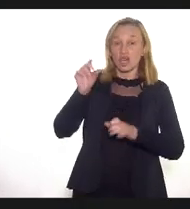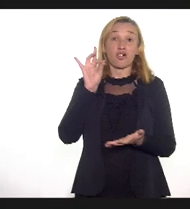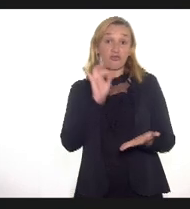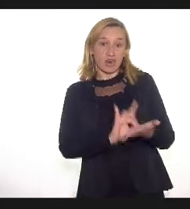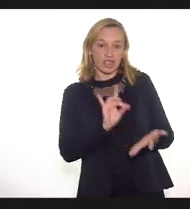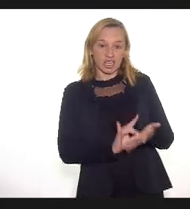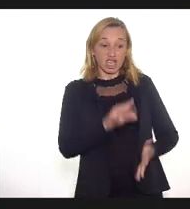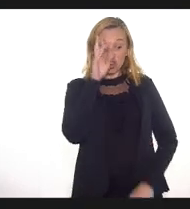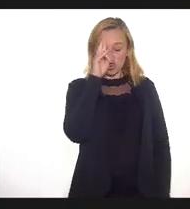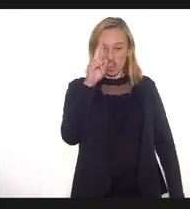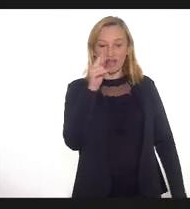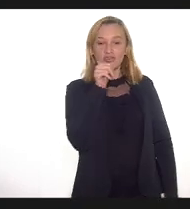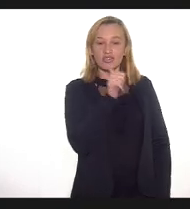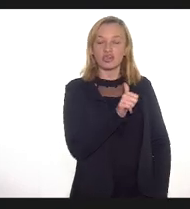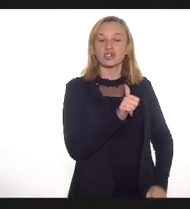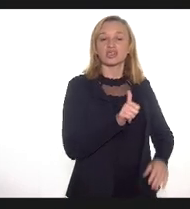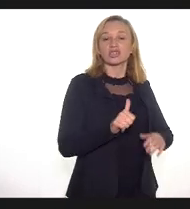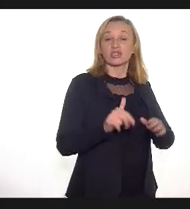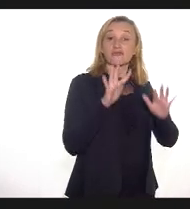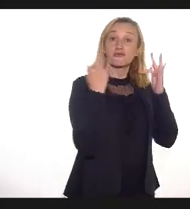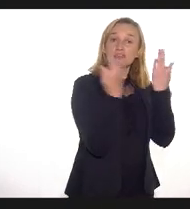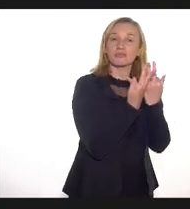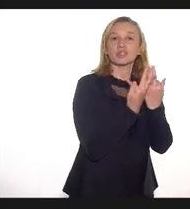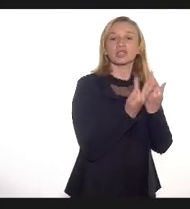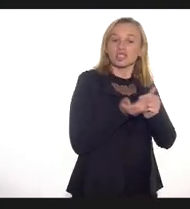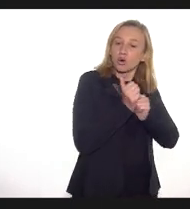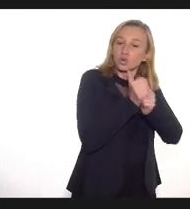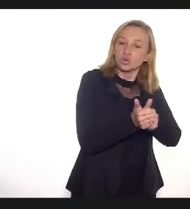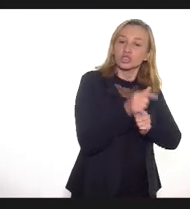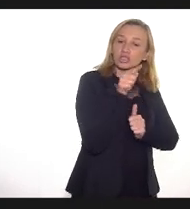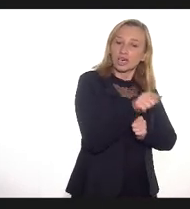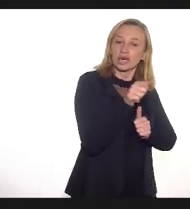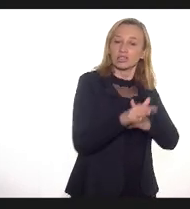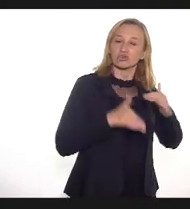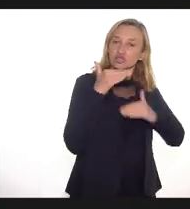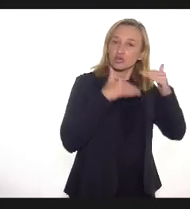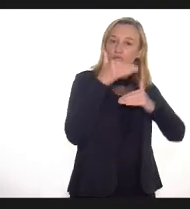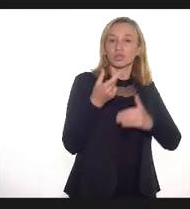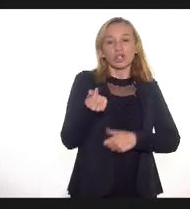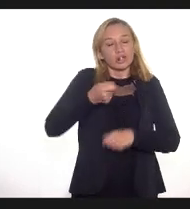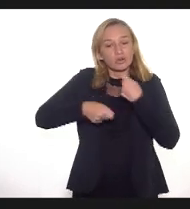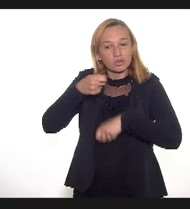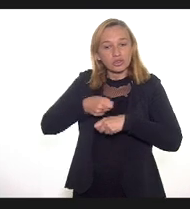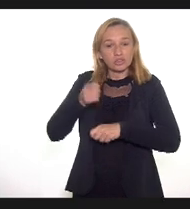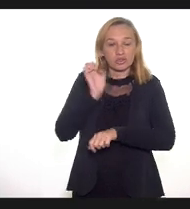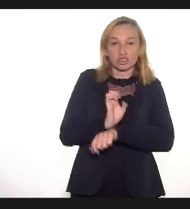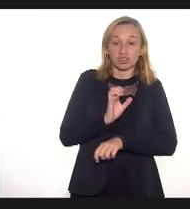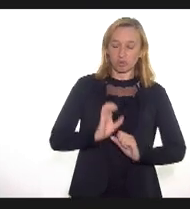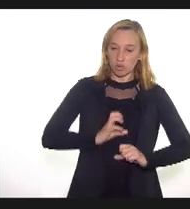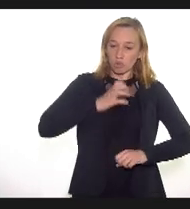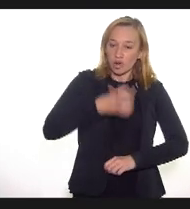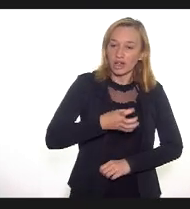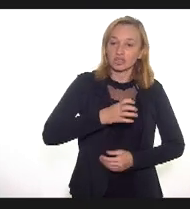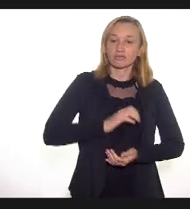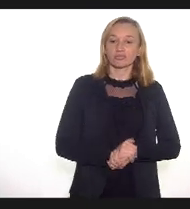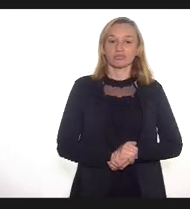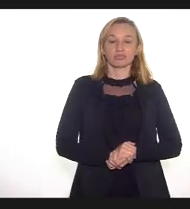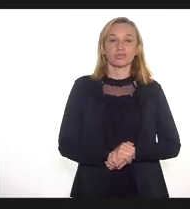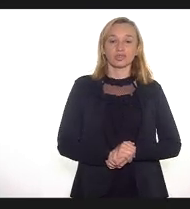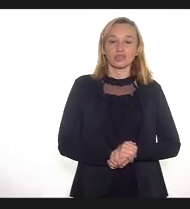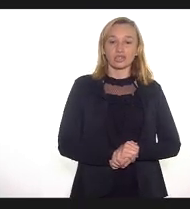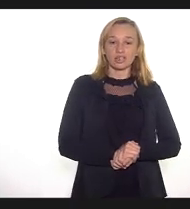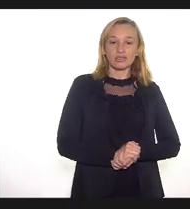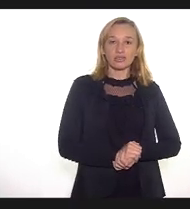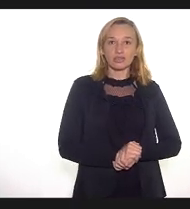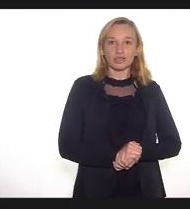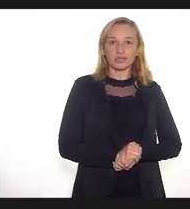verdadeiras chefes de família e que estão conduzindo aí o desenvolvimento econômico do nosso Estado com muita coragem, porque vai ser